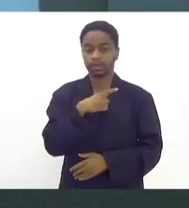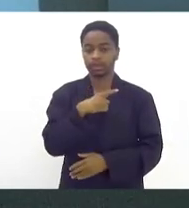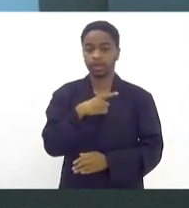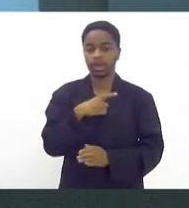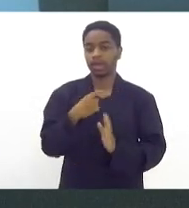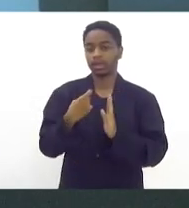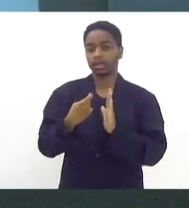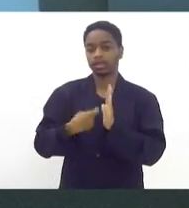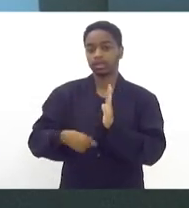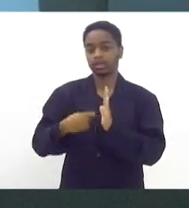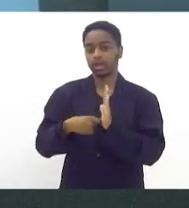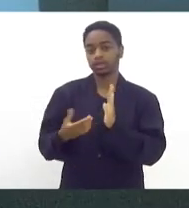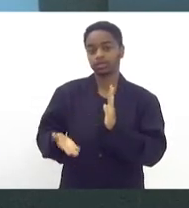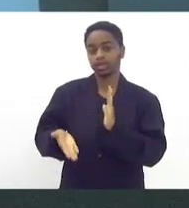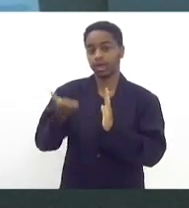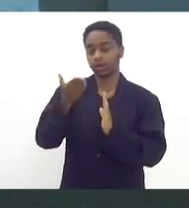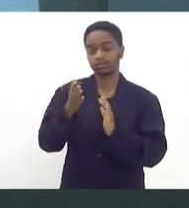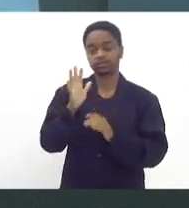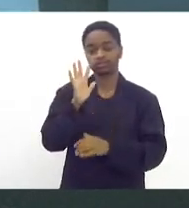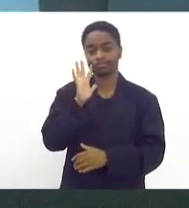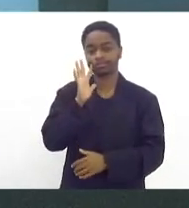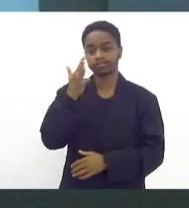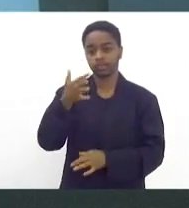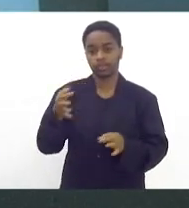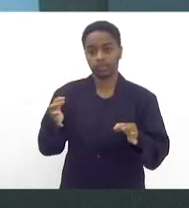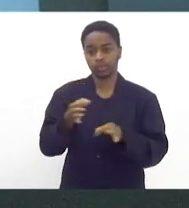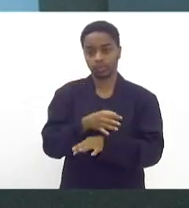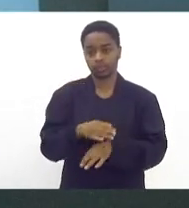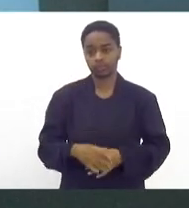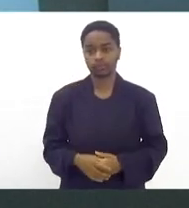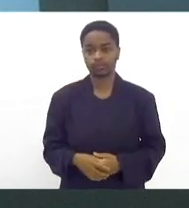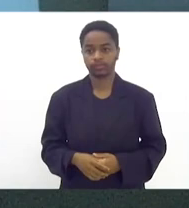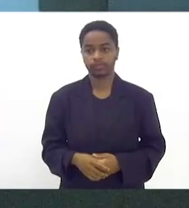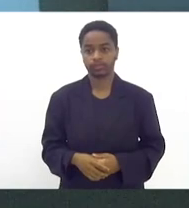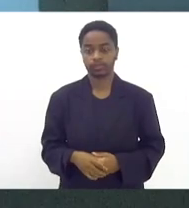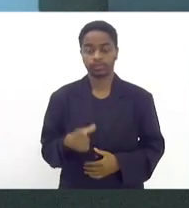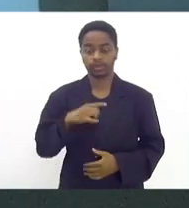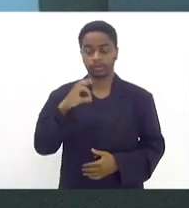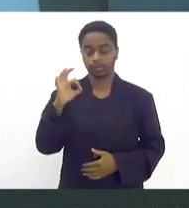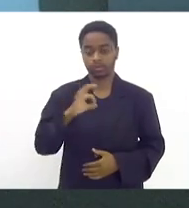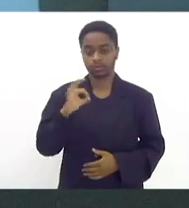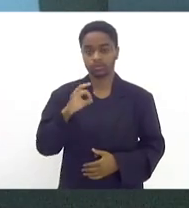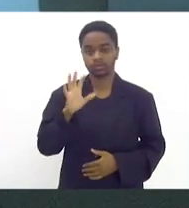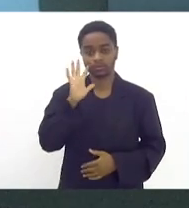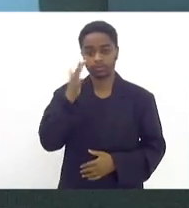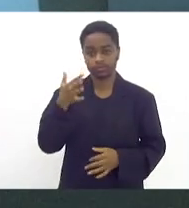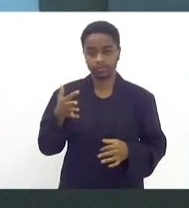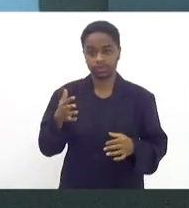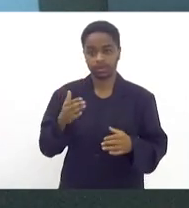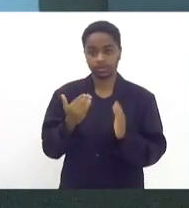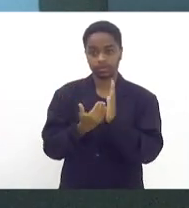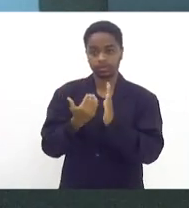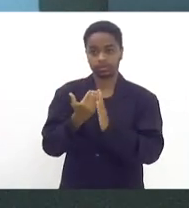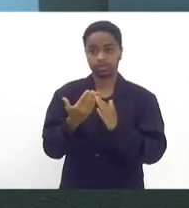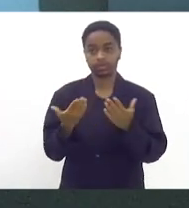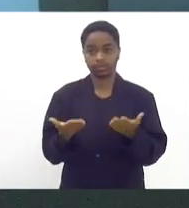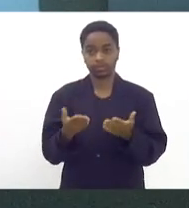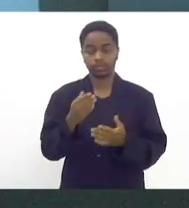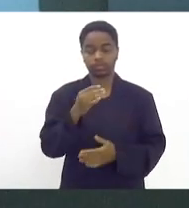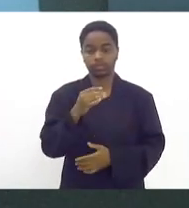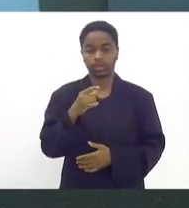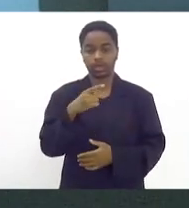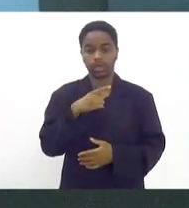de resolutividade próximo por favor eu vou mostrar aqui senhores nós temos eh eu